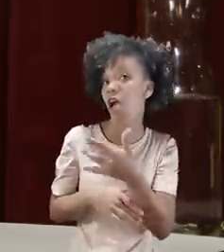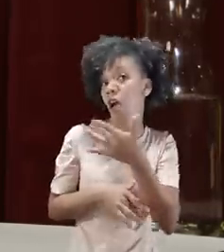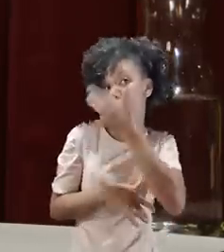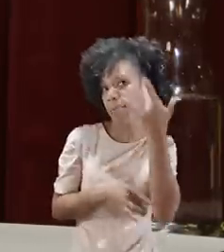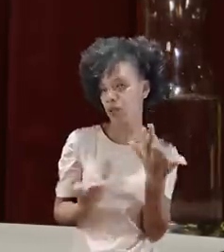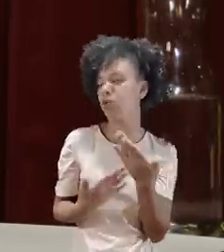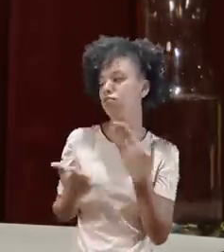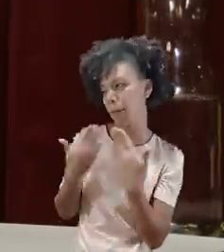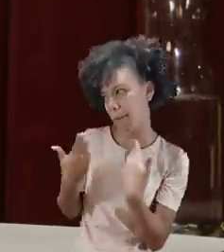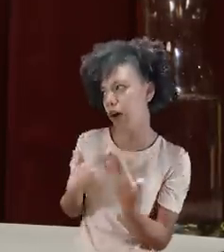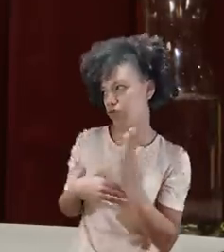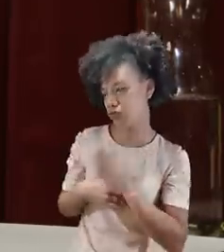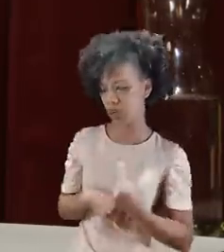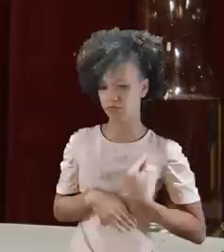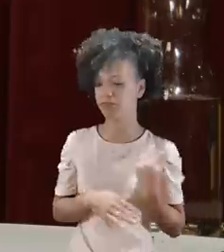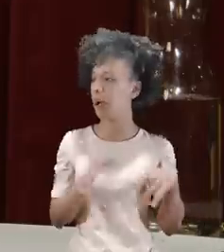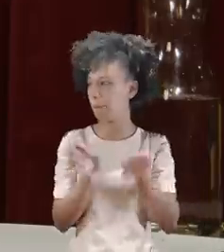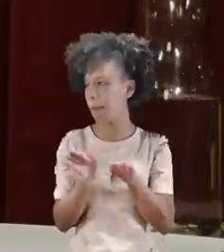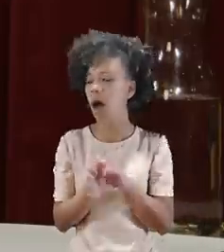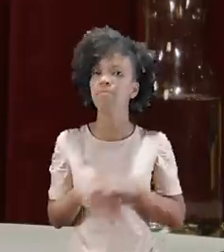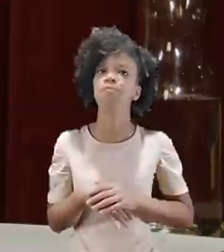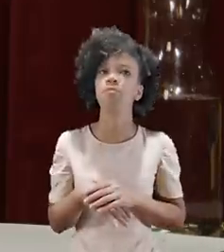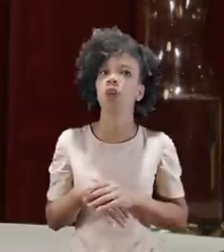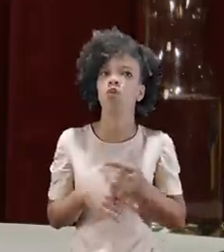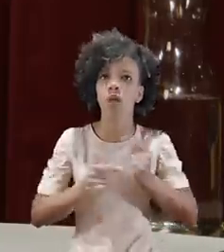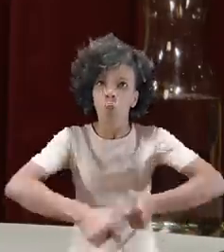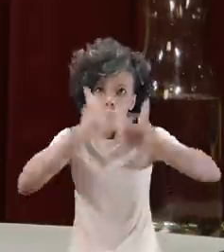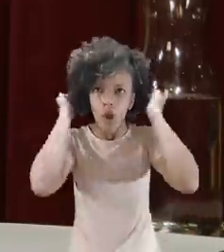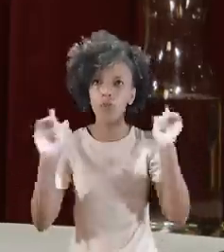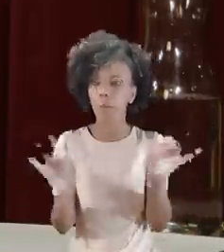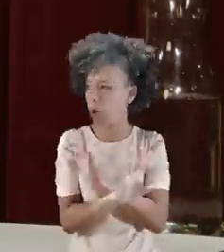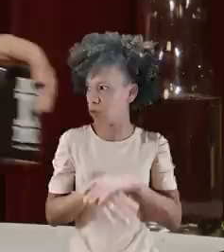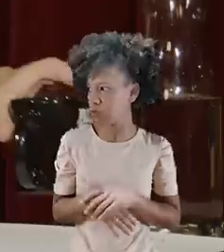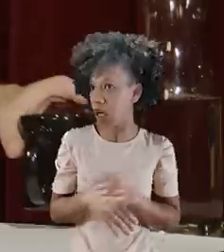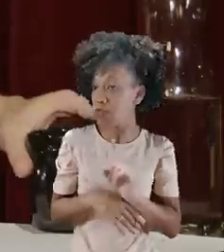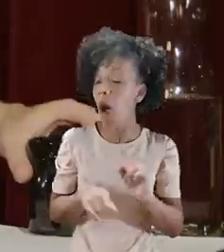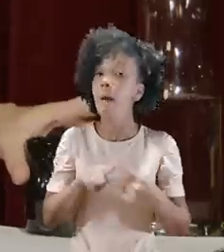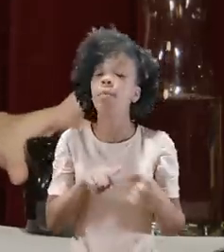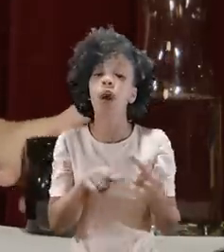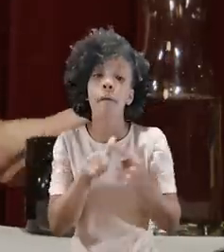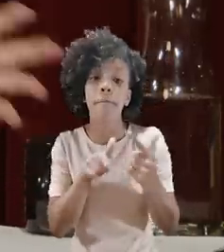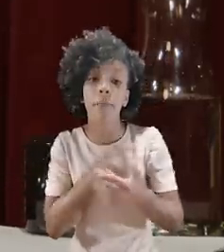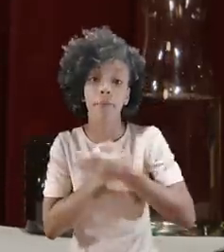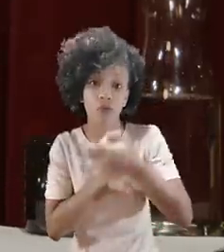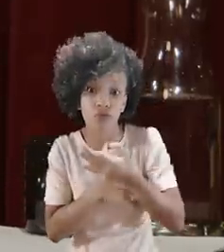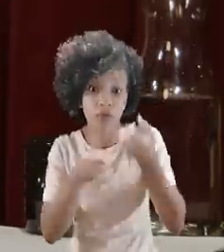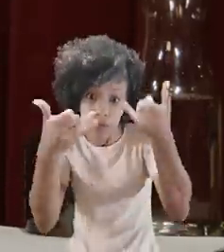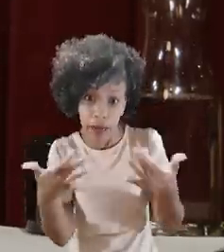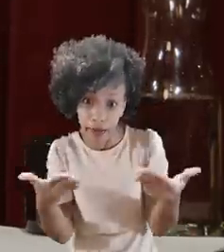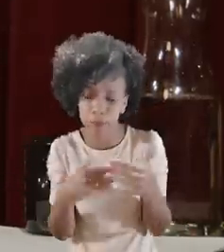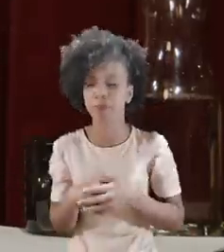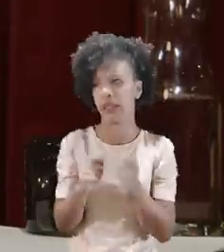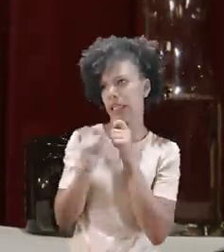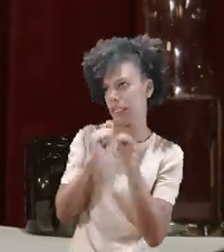Eu já conversei muito com você na minha vida você não é só um cara que vai raspar o cabelo porque assim o qualquer programa delicioso achismos que a gente diz